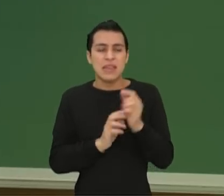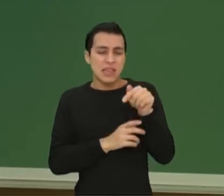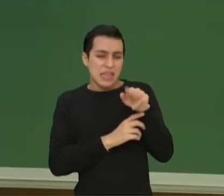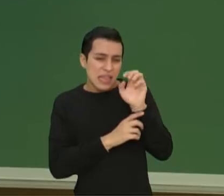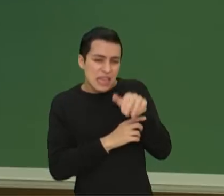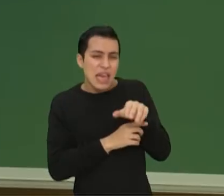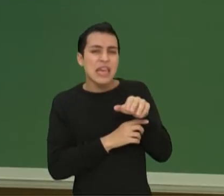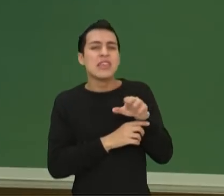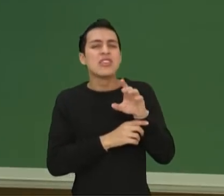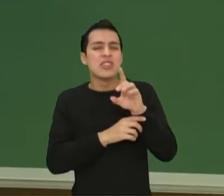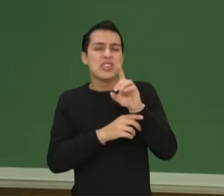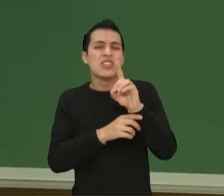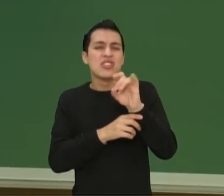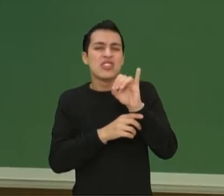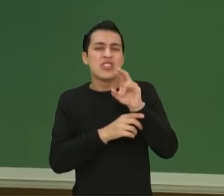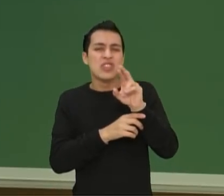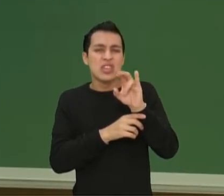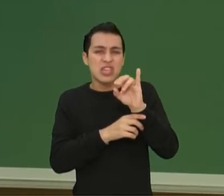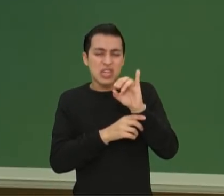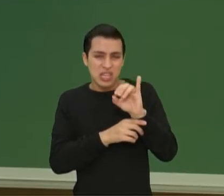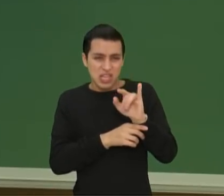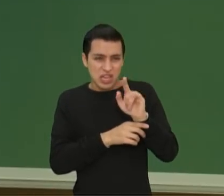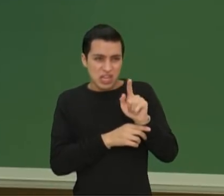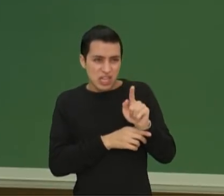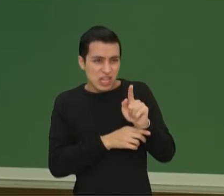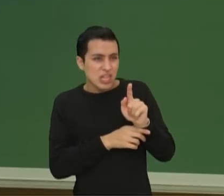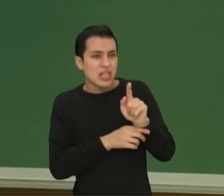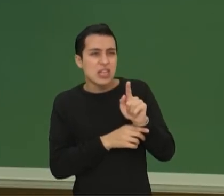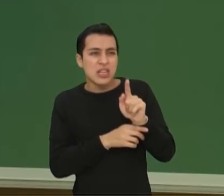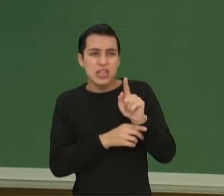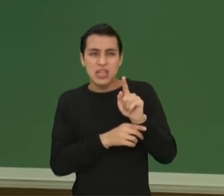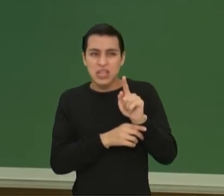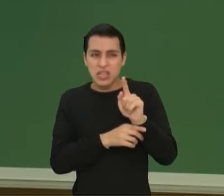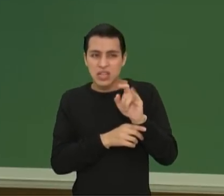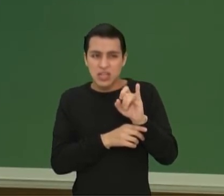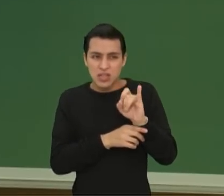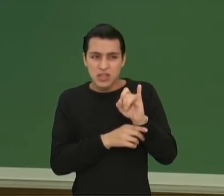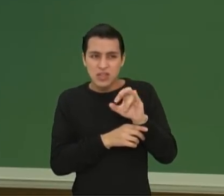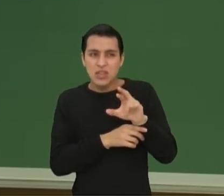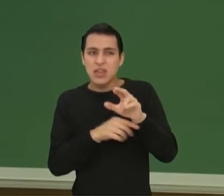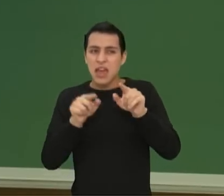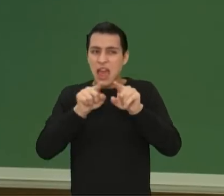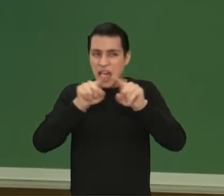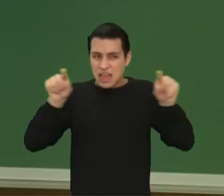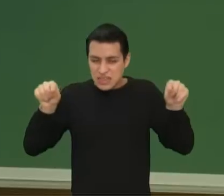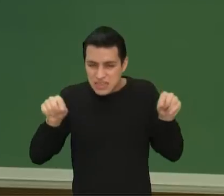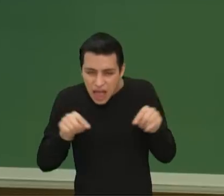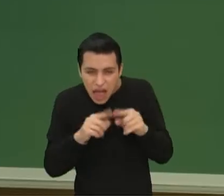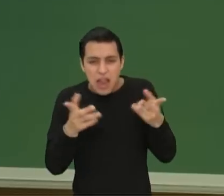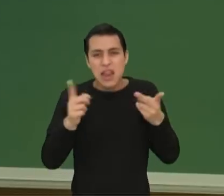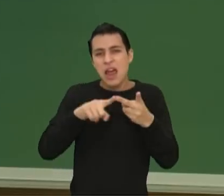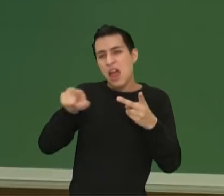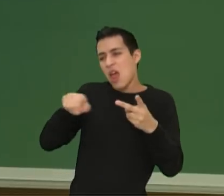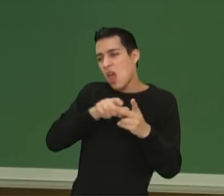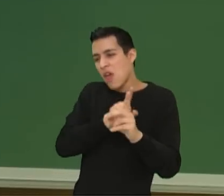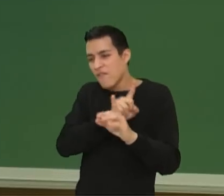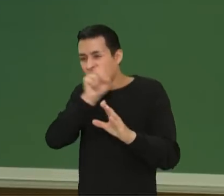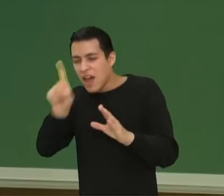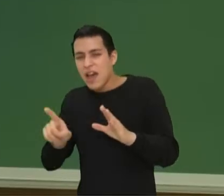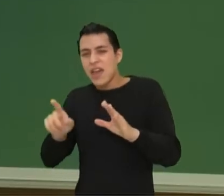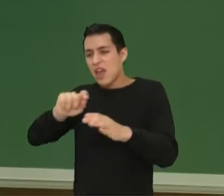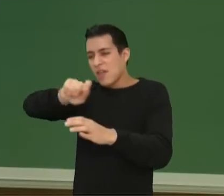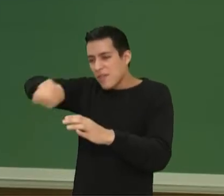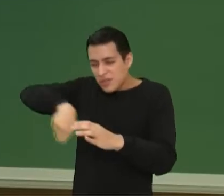dirige-se, dirige-se a algum lugar. Dirige-se à sala, dirige-se à cozinha, dirige-se